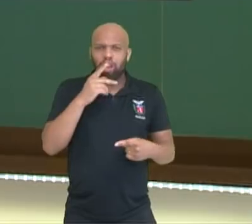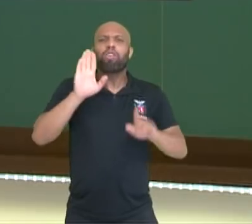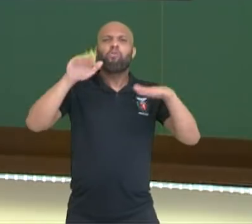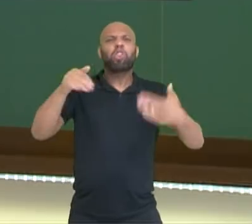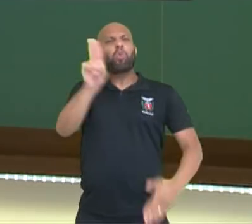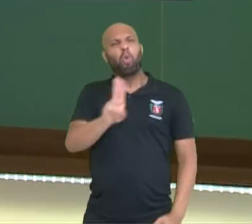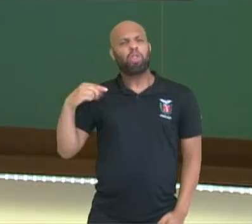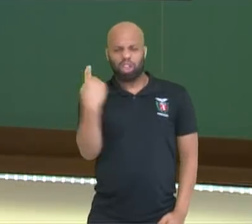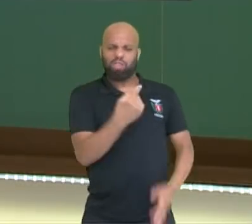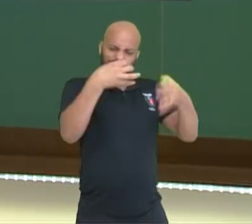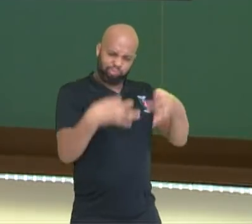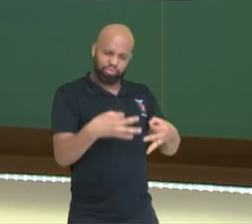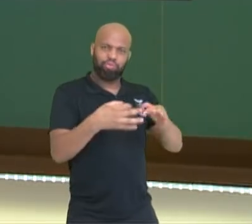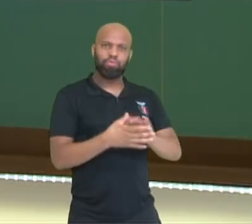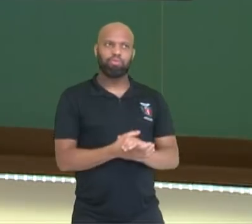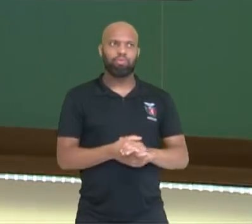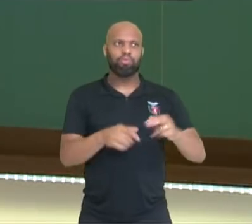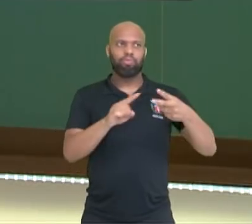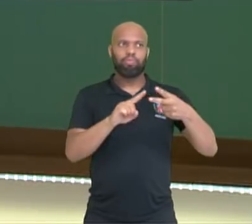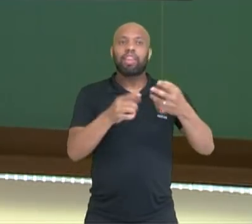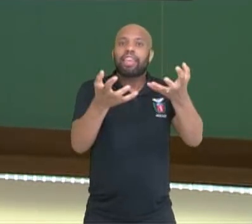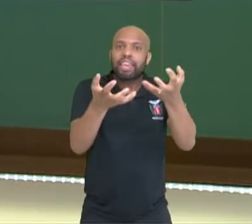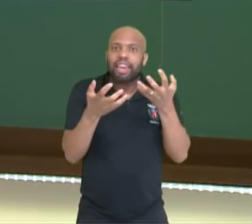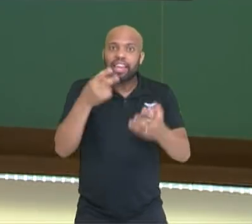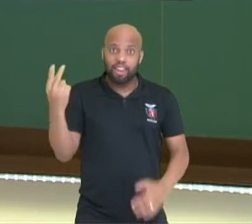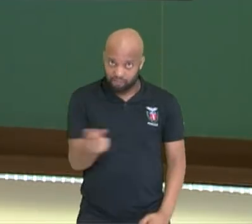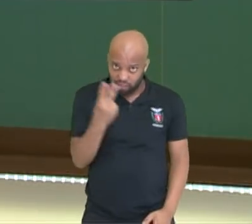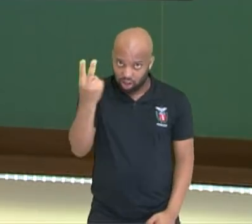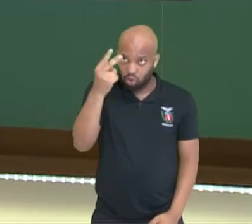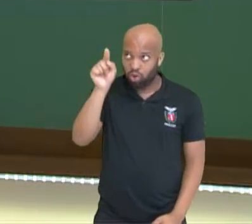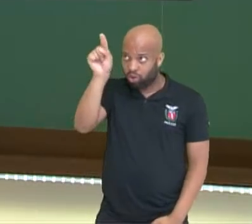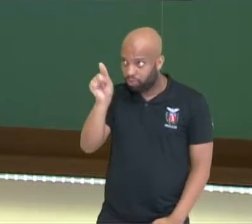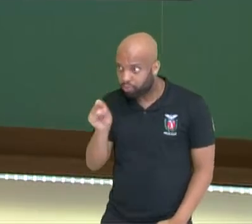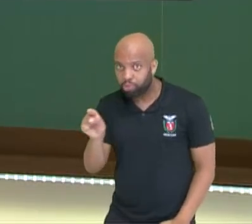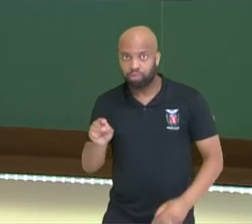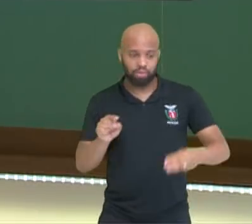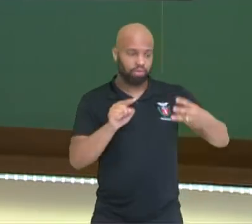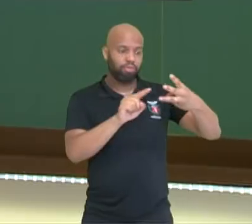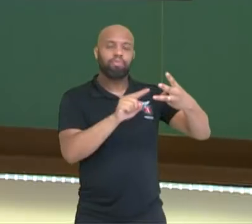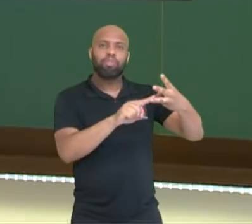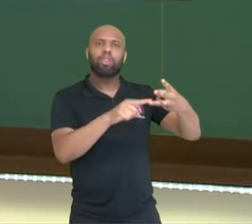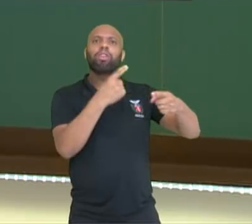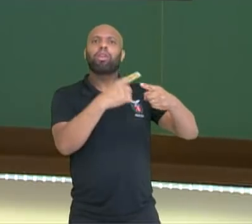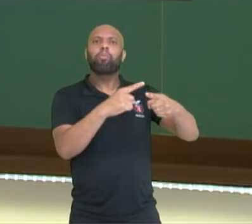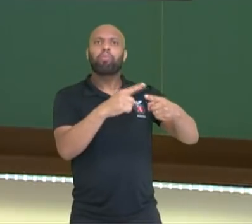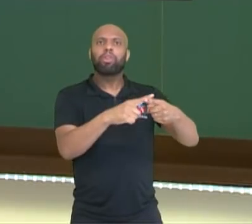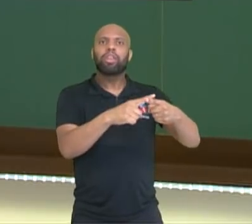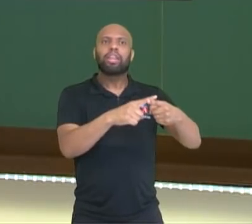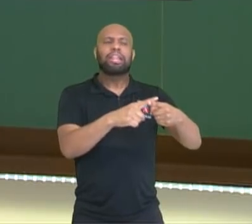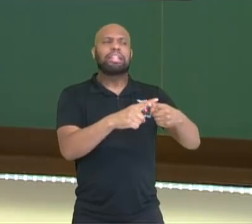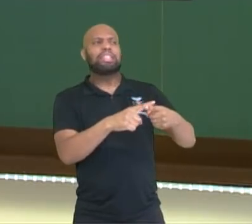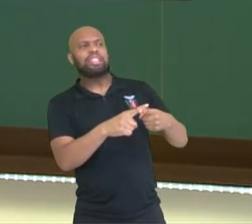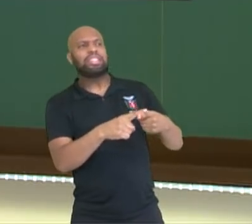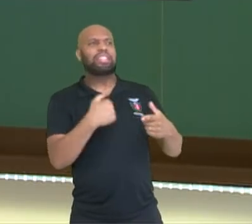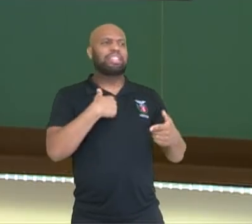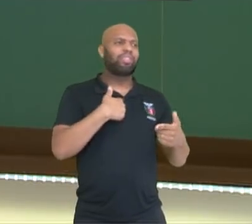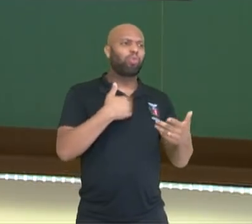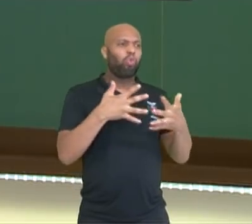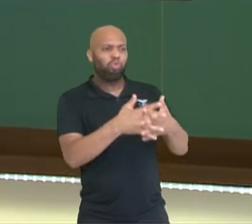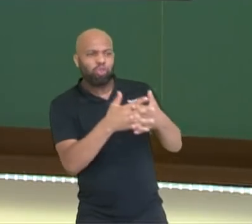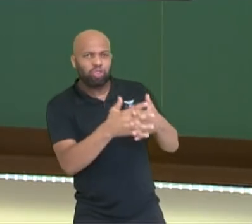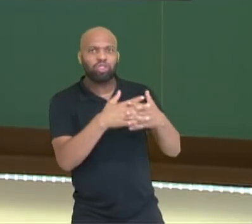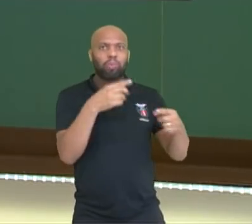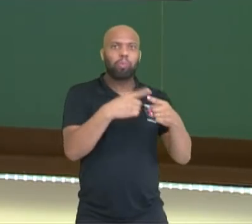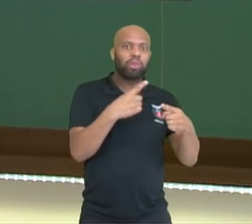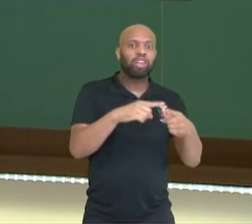nos usem direito. Ele queria valorizar o ponto de exclamação. Letra C, porque ele acabou se enganando quando utilizou,